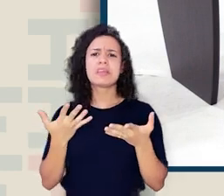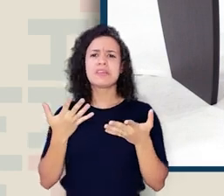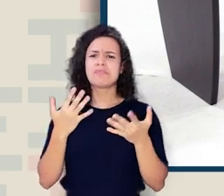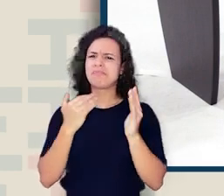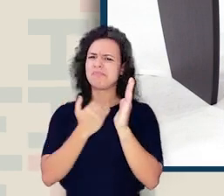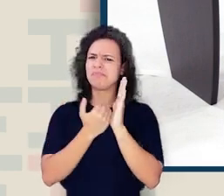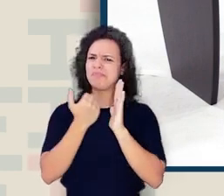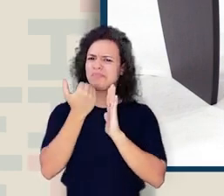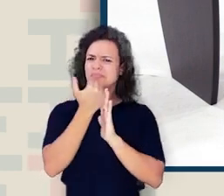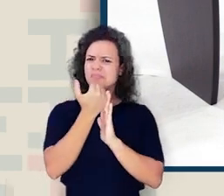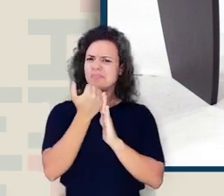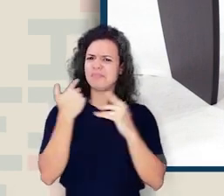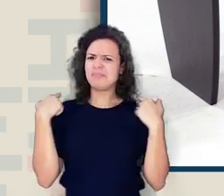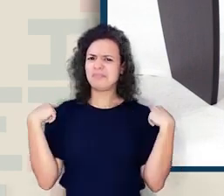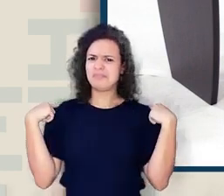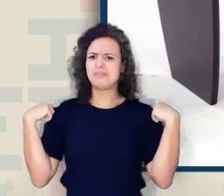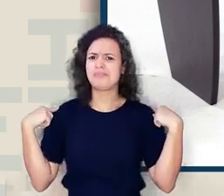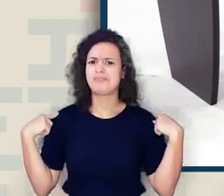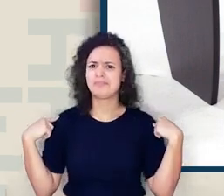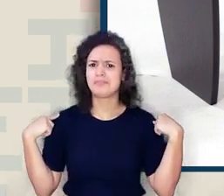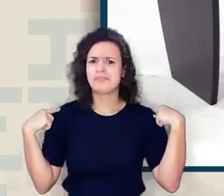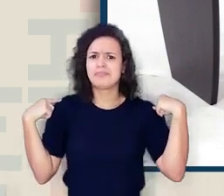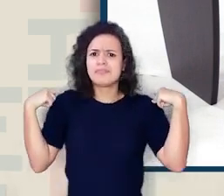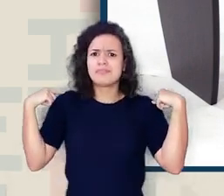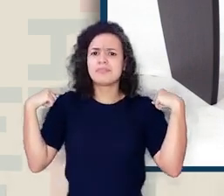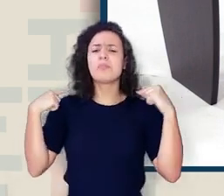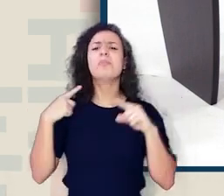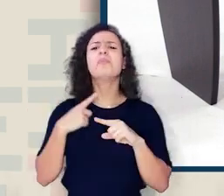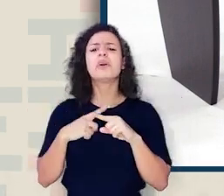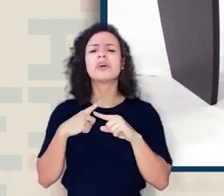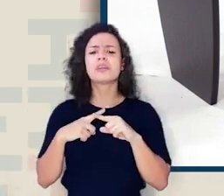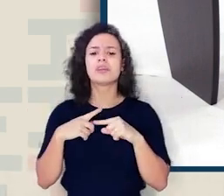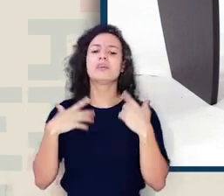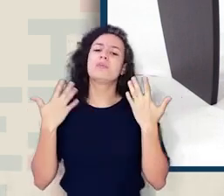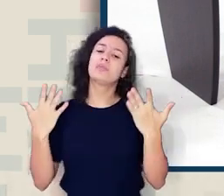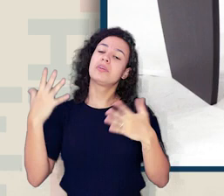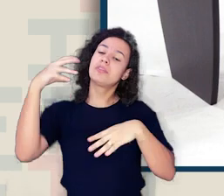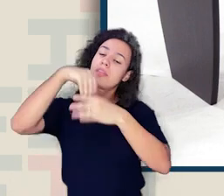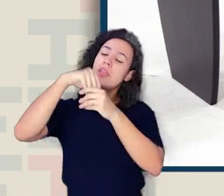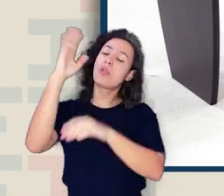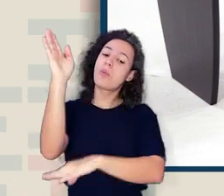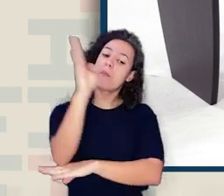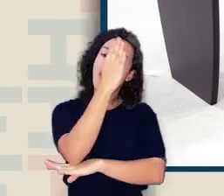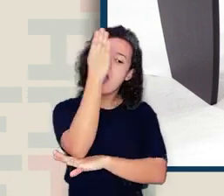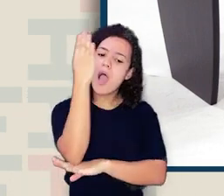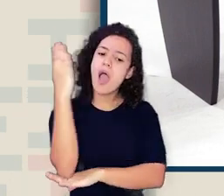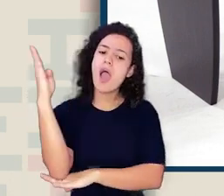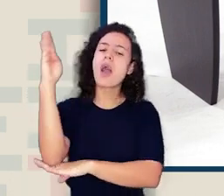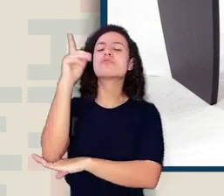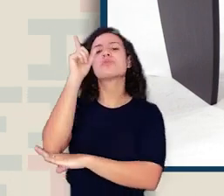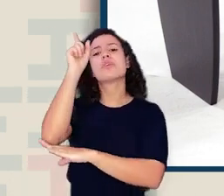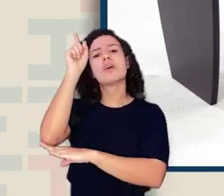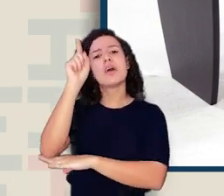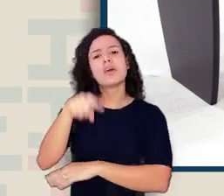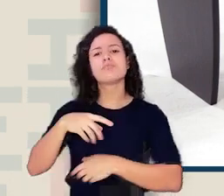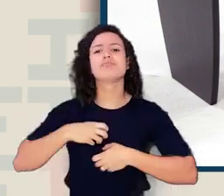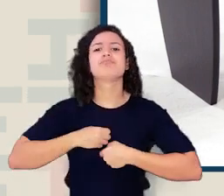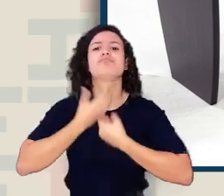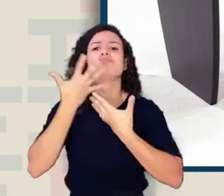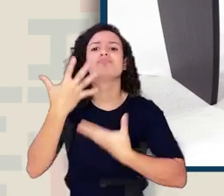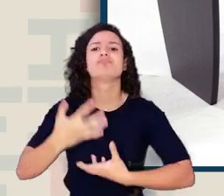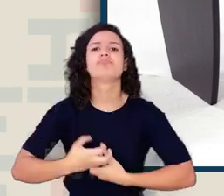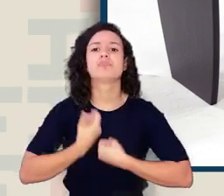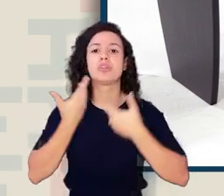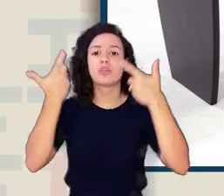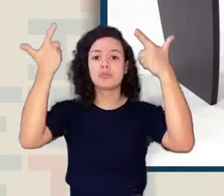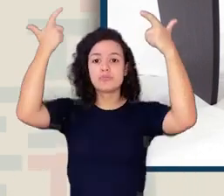pouco mais desse exagero no sentido dos ombros? Porque nós estamos falando que maracatu é uma manifestação